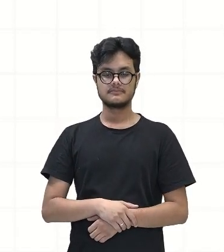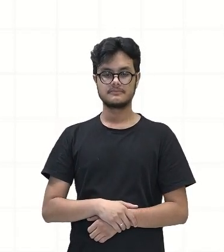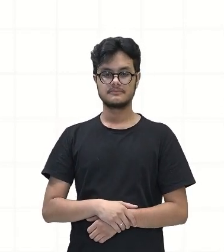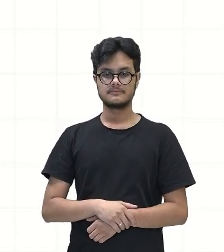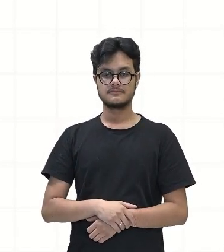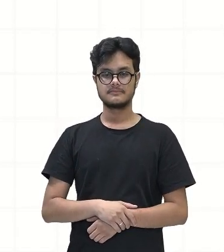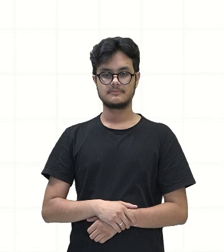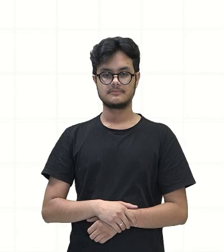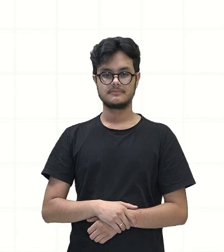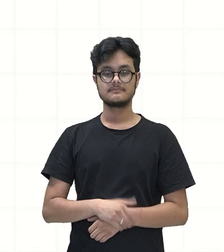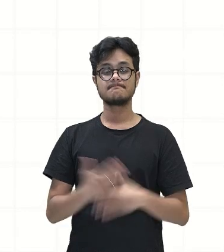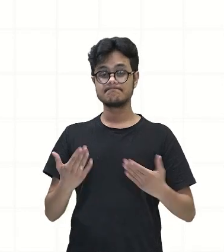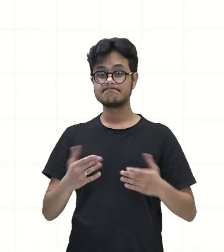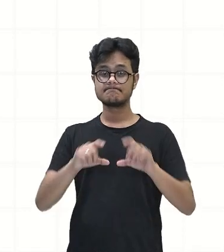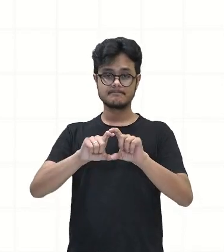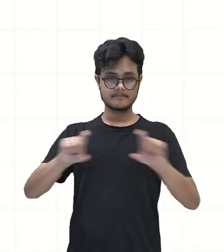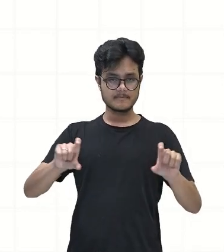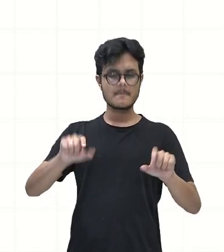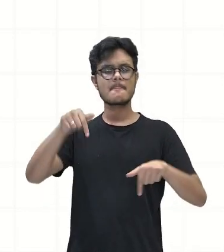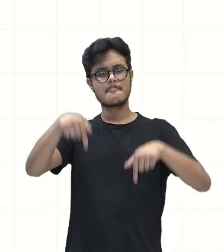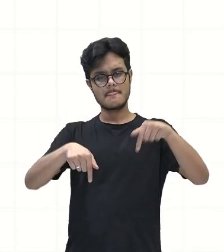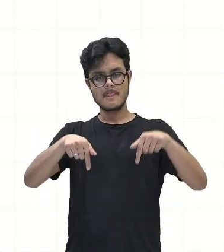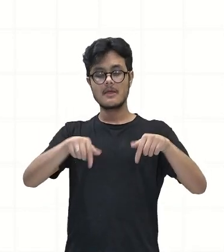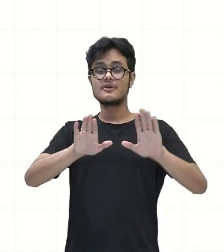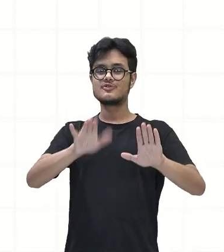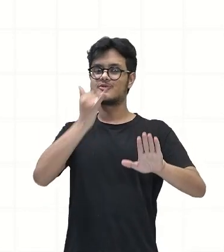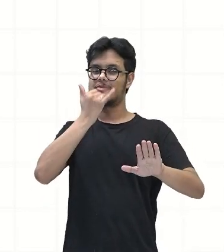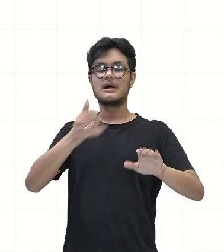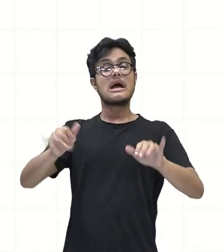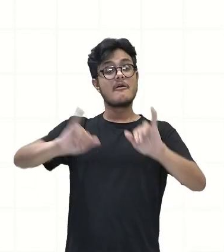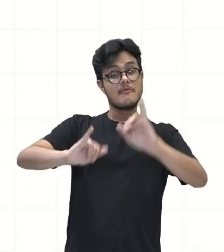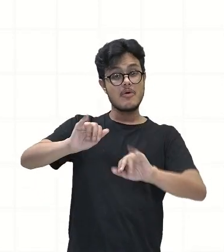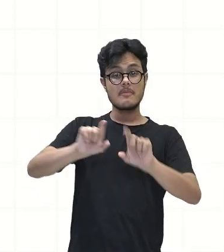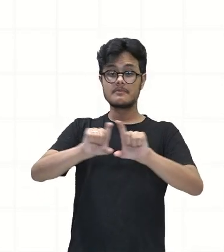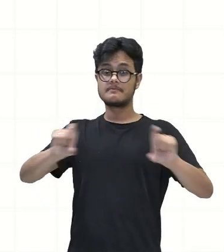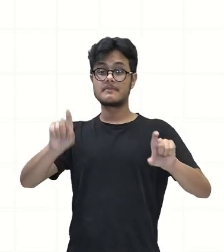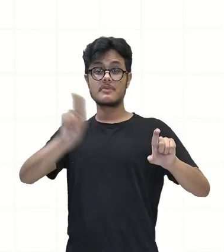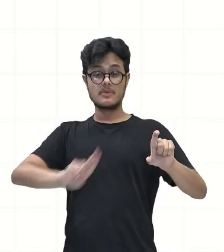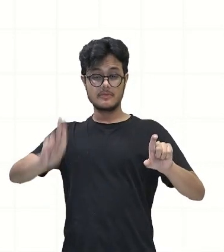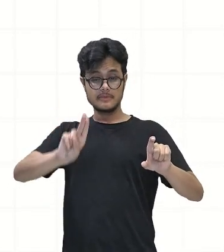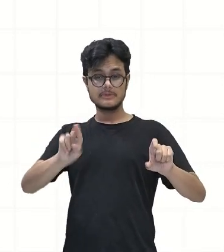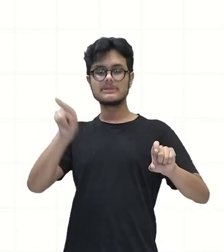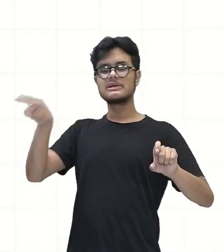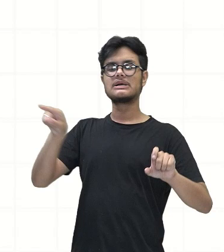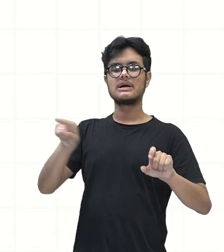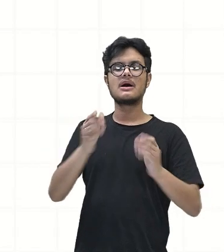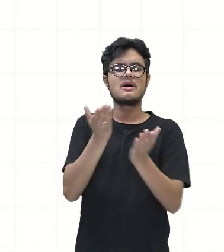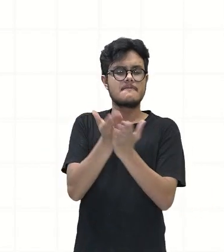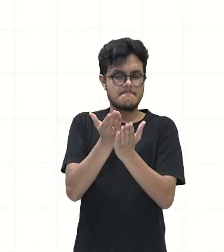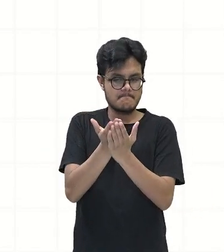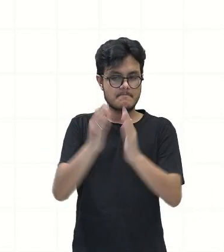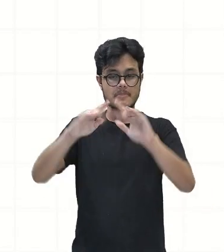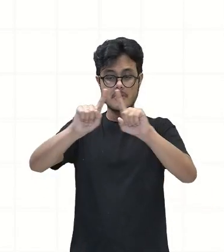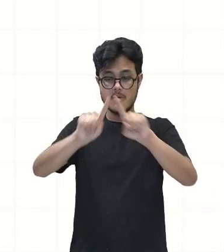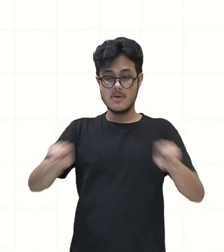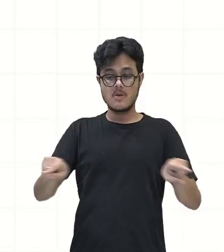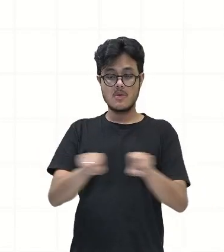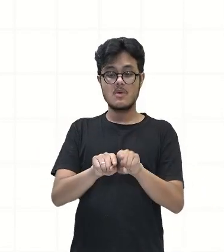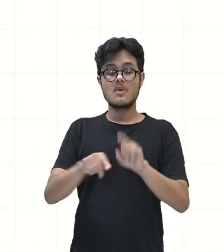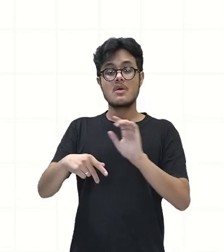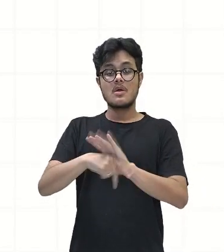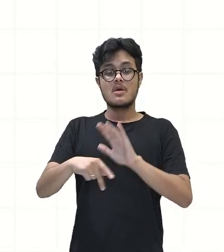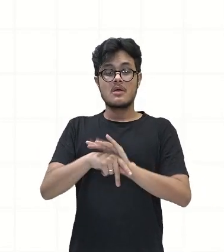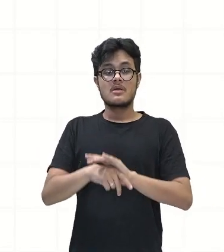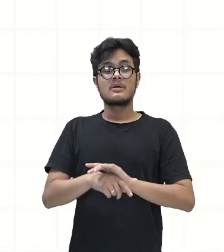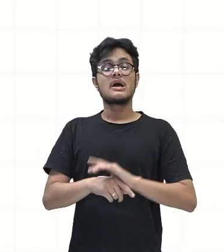a fórmula para calcular a diagonal de um quadrado é essa, né? Você vai calcular a diagonal de um quadrado, colocando a